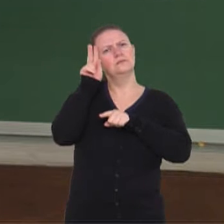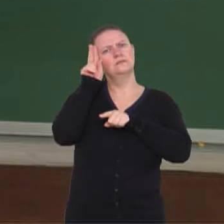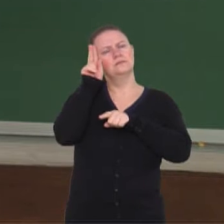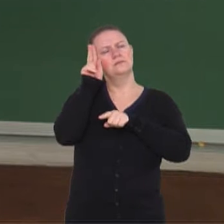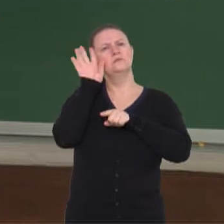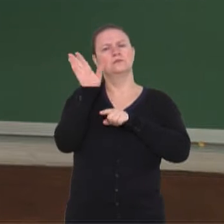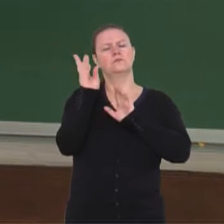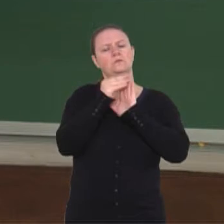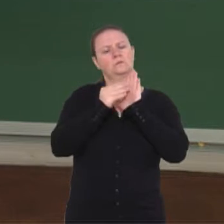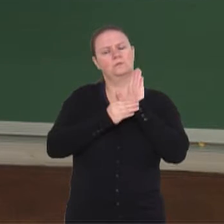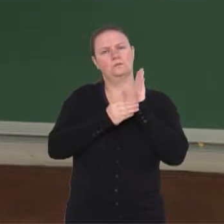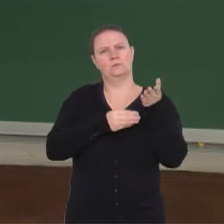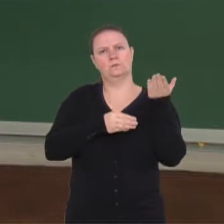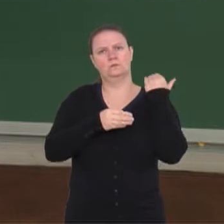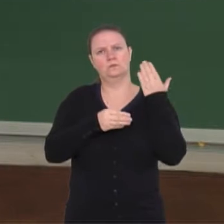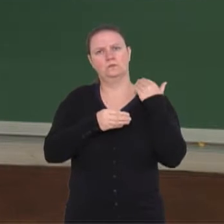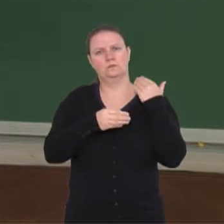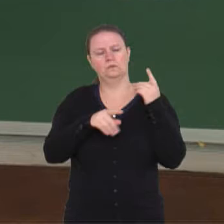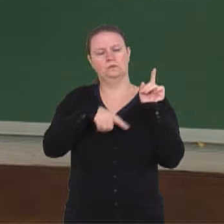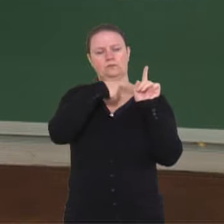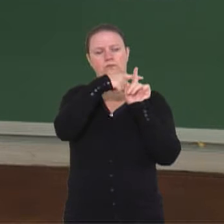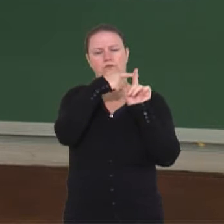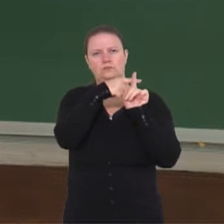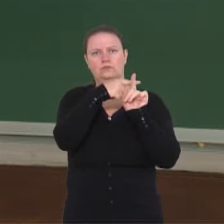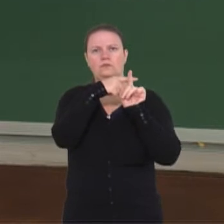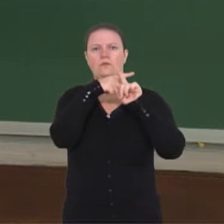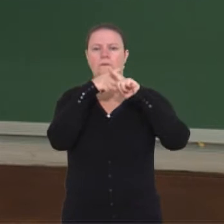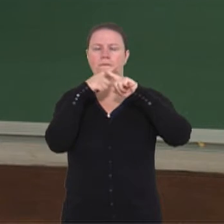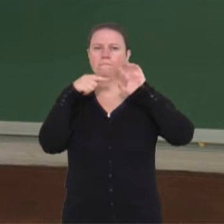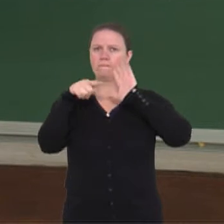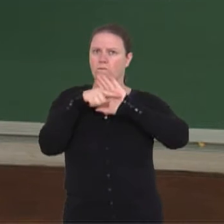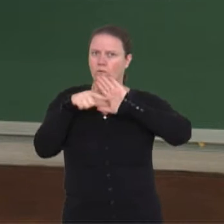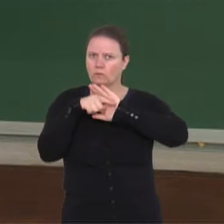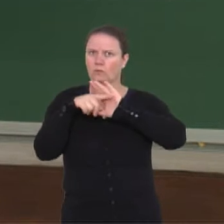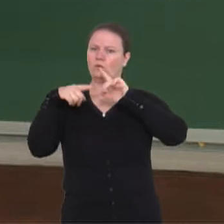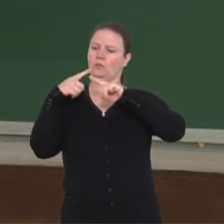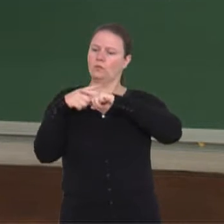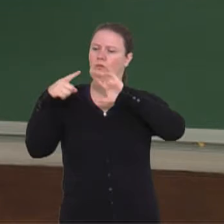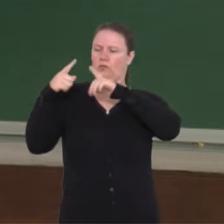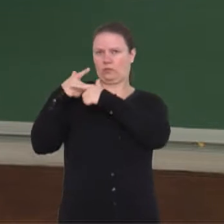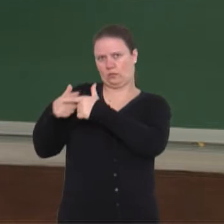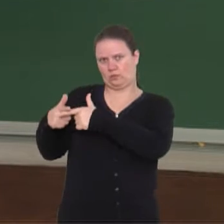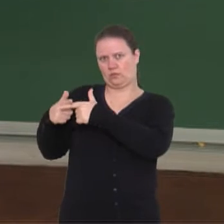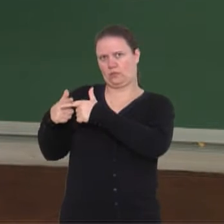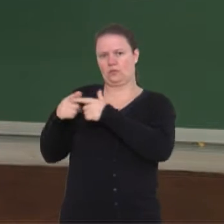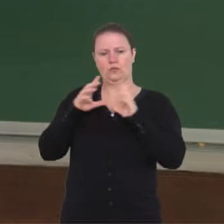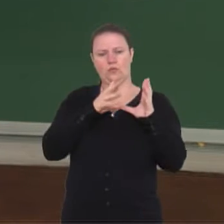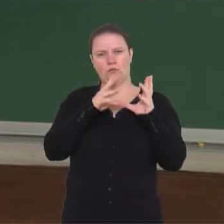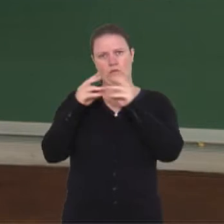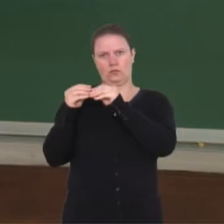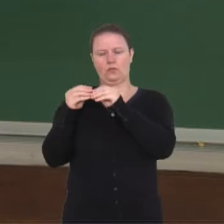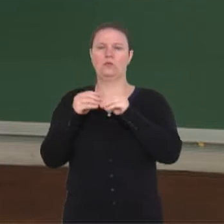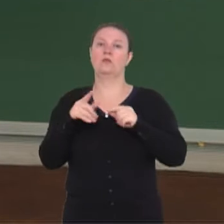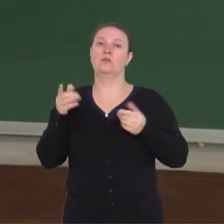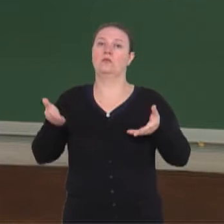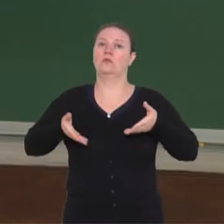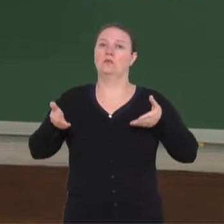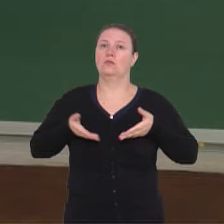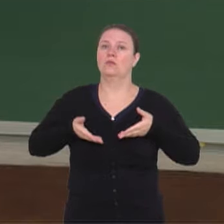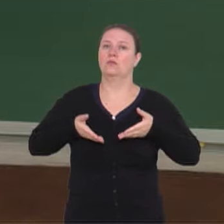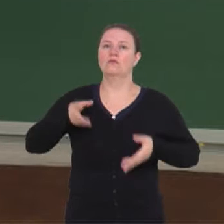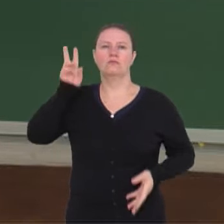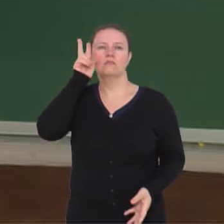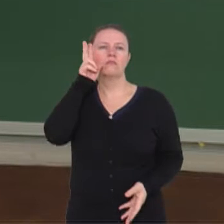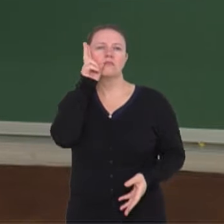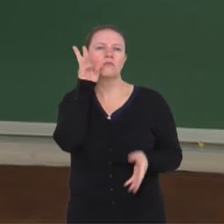com polinômios. A adição, a subtração, a multiplicação e divisão. Separei um pedaço generoso dessa aula para retomar